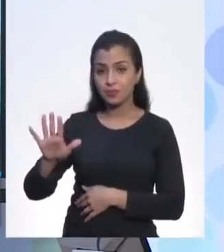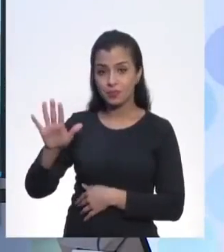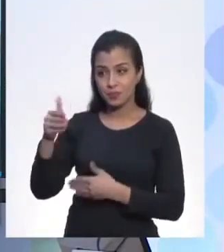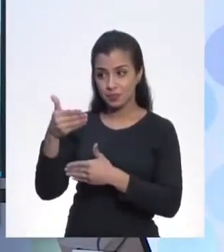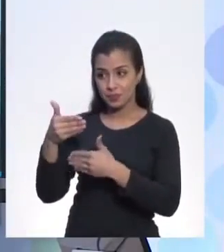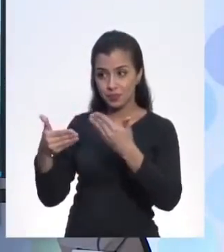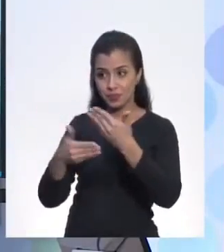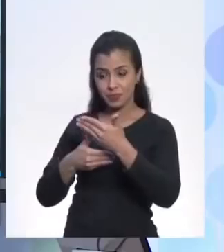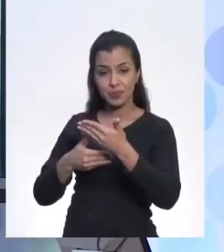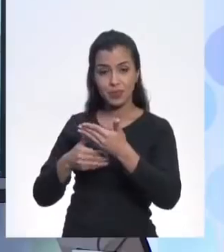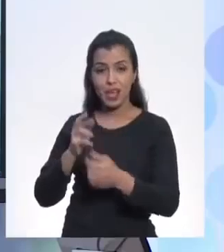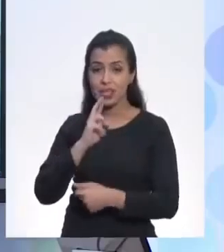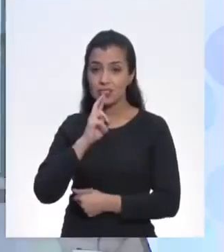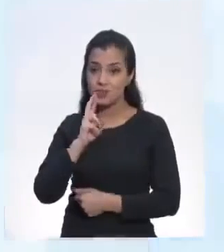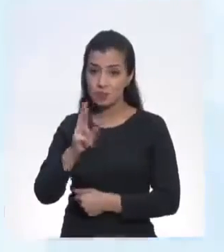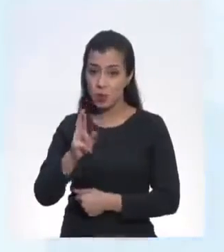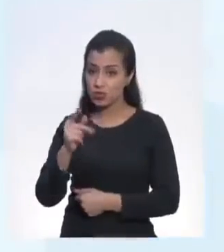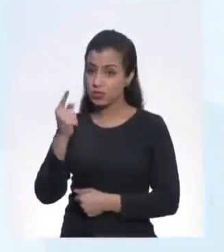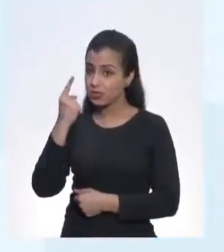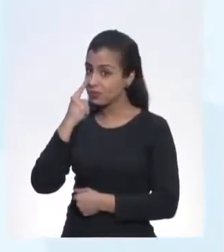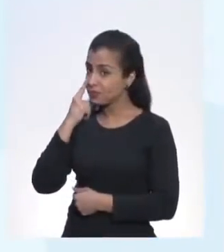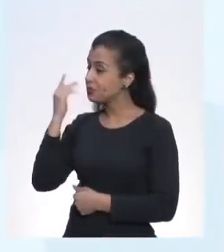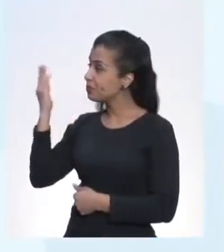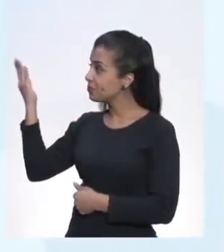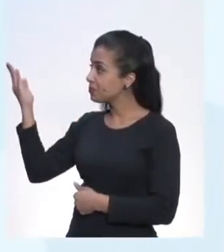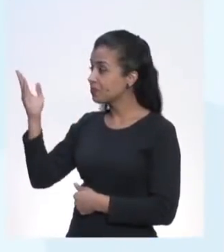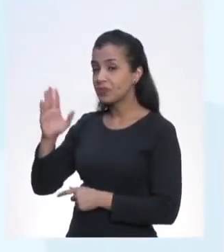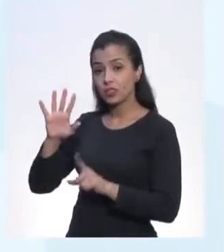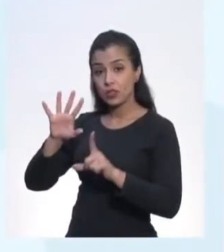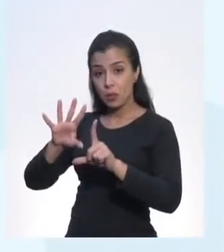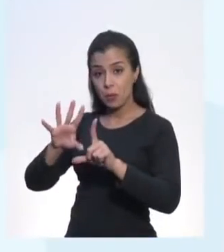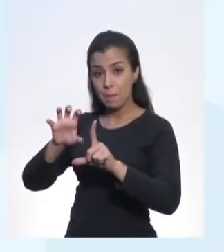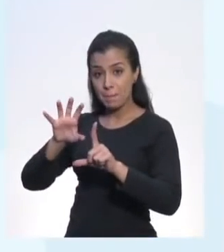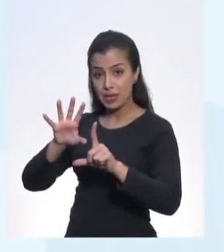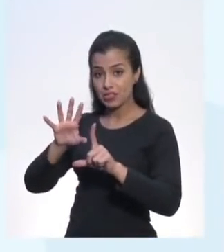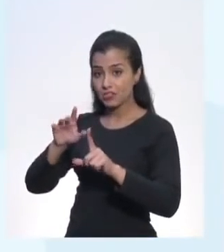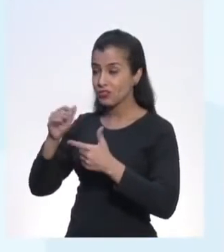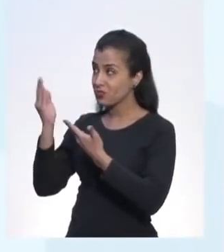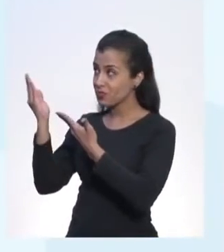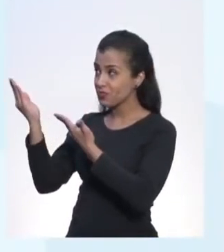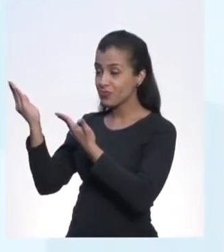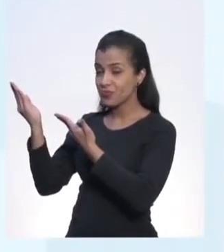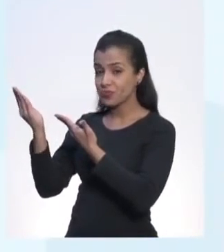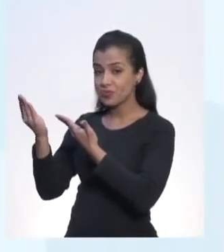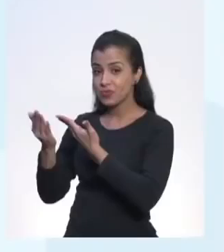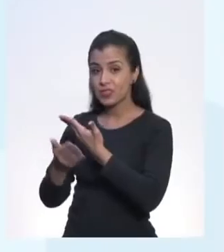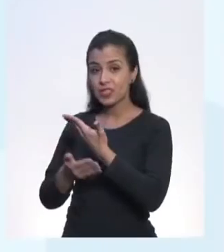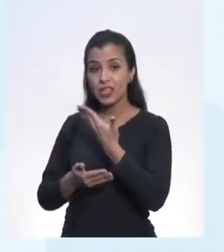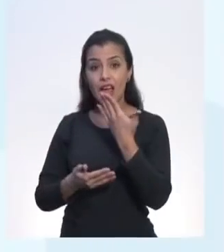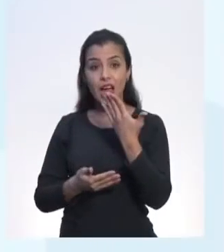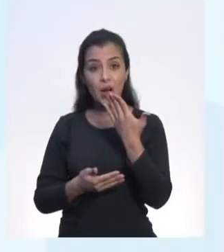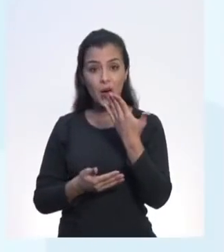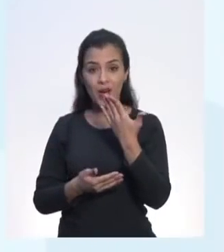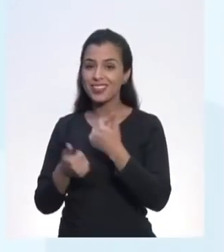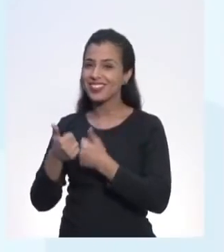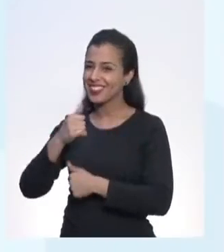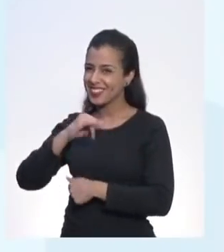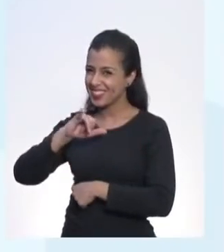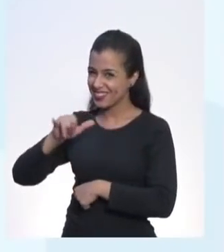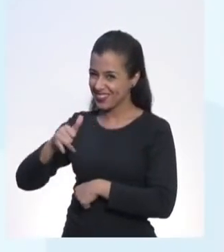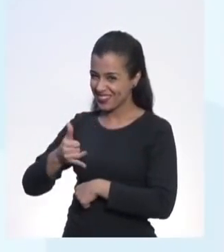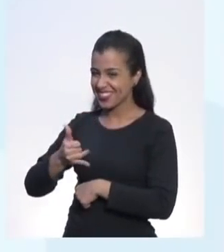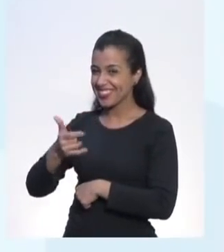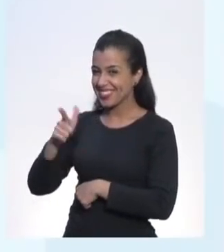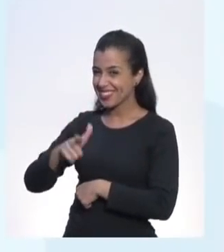da atividade 3 na tela para os alunos baterem um print. E dessa vez eu vou deixar mais do que 2